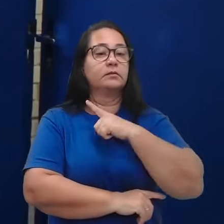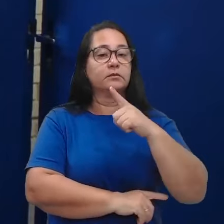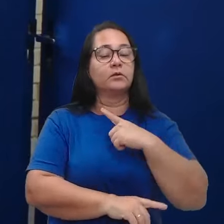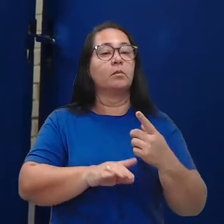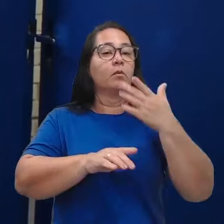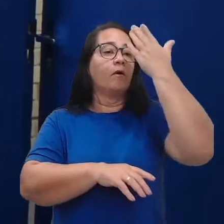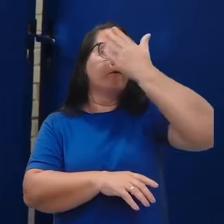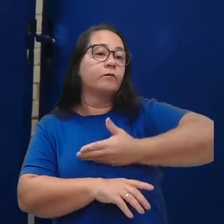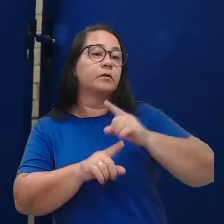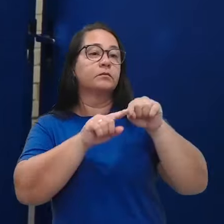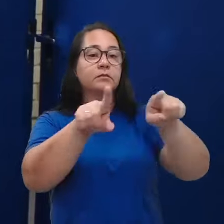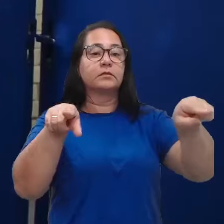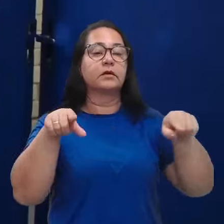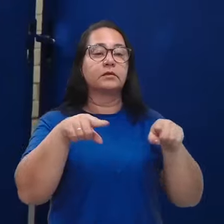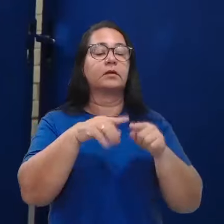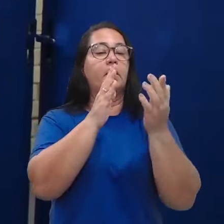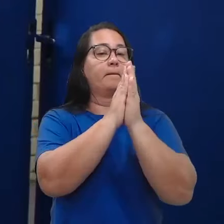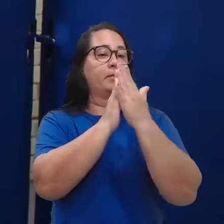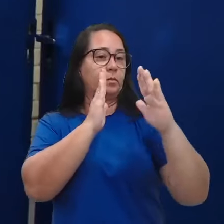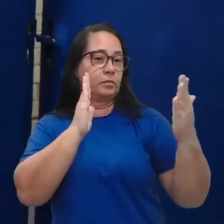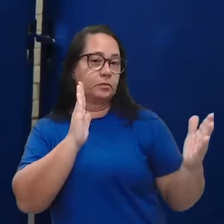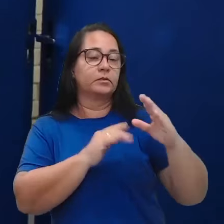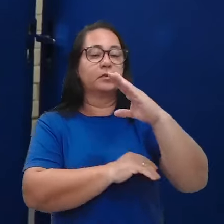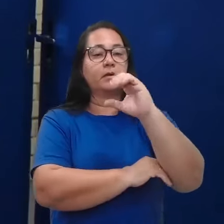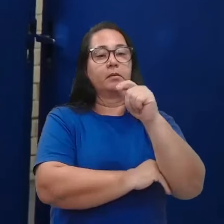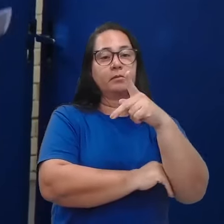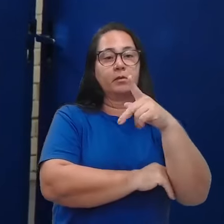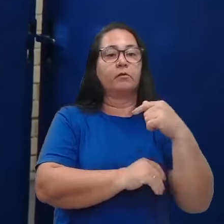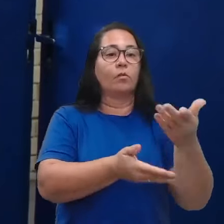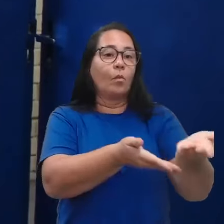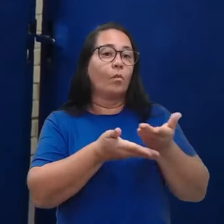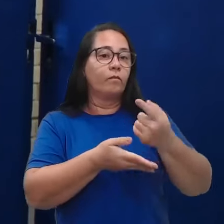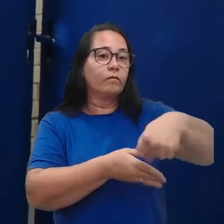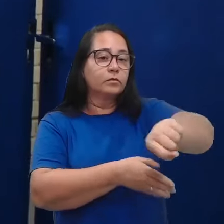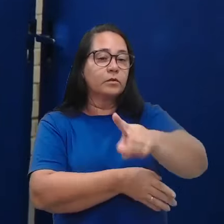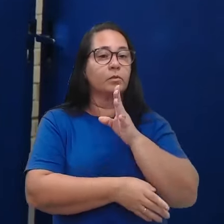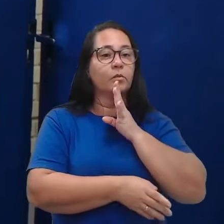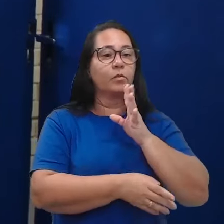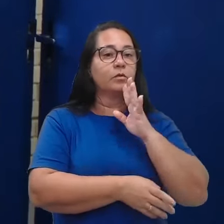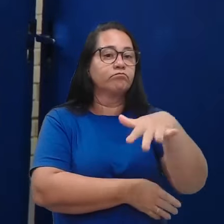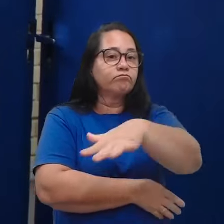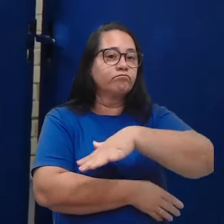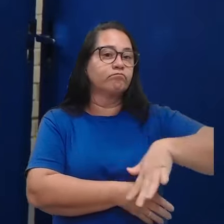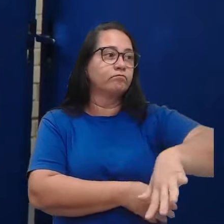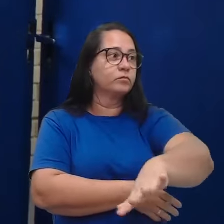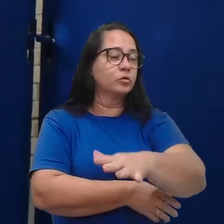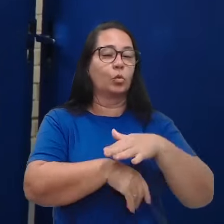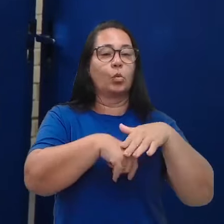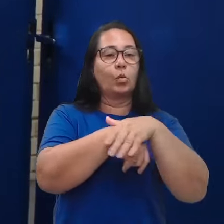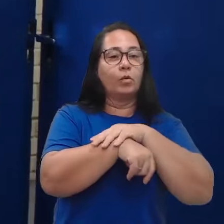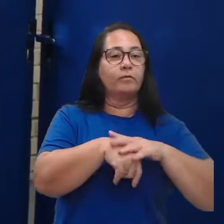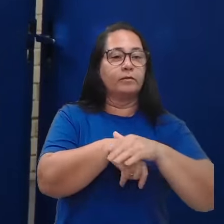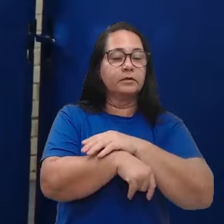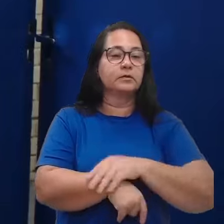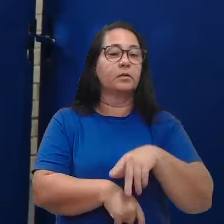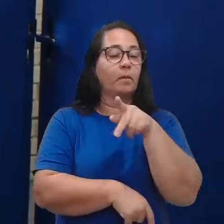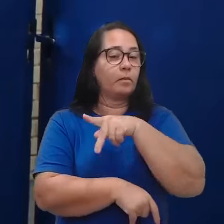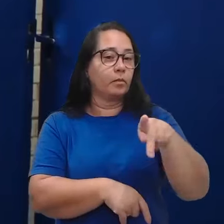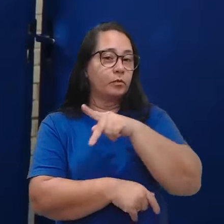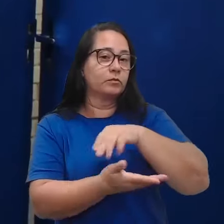frente a uma das salas da Biblioteca do CAP e eu vou convidar você para conhecer esse espaço e conversar um pouquinho com a professora brailista